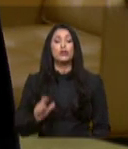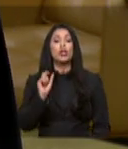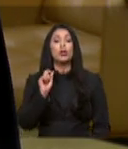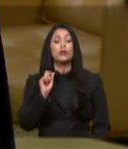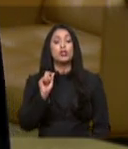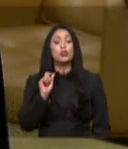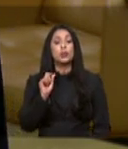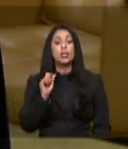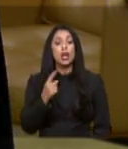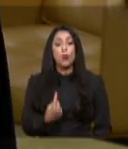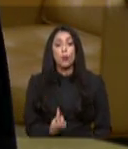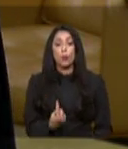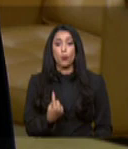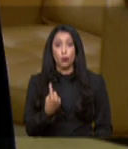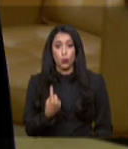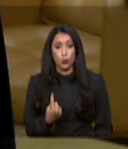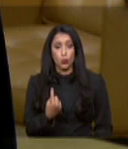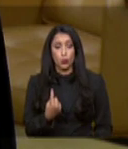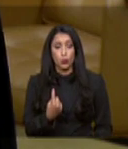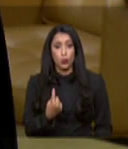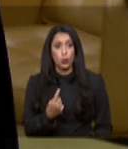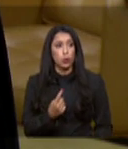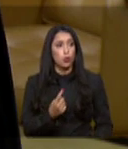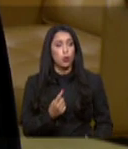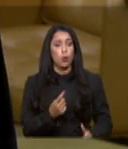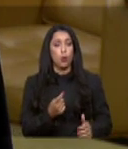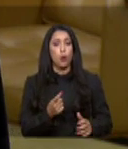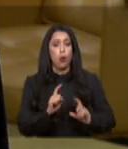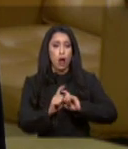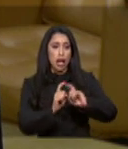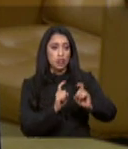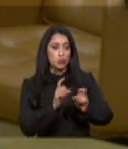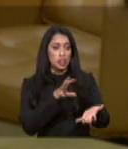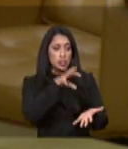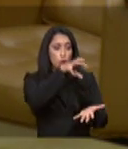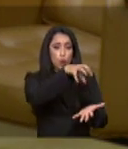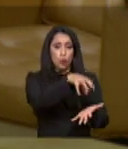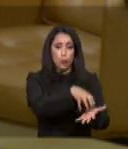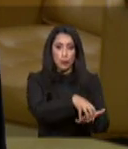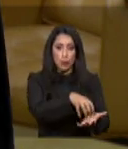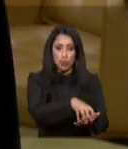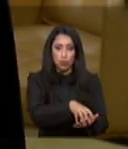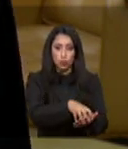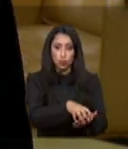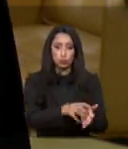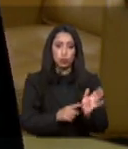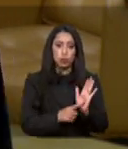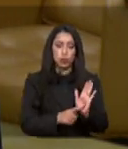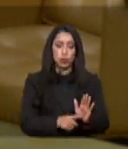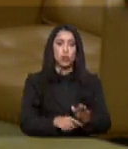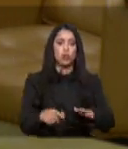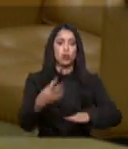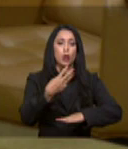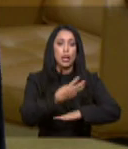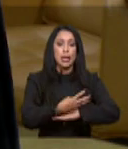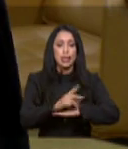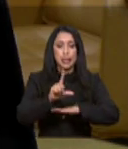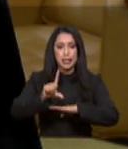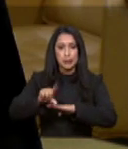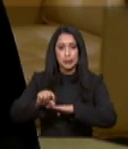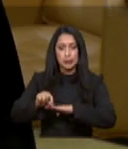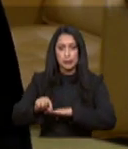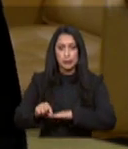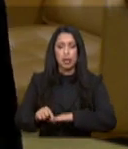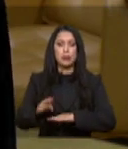colocou um único centro de comando unificado, colocando à mesa IBAMA, ICMBio, o